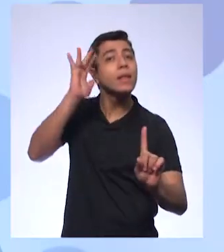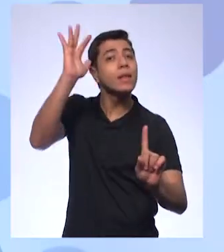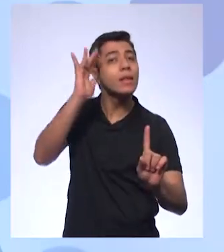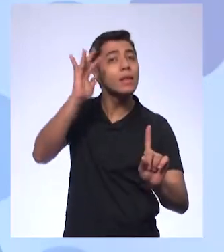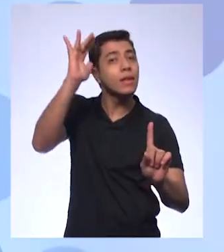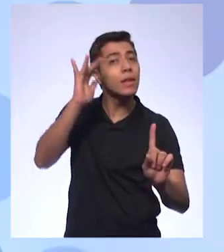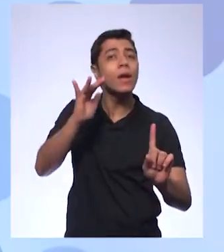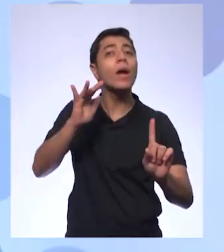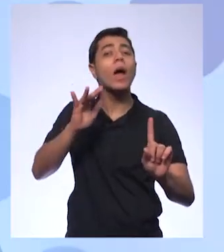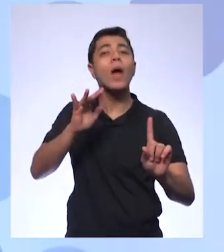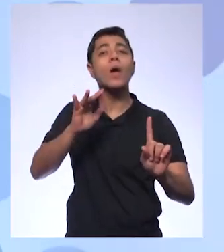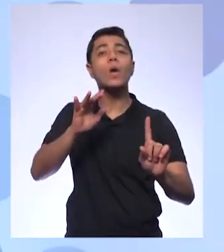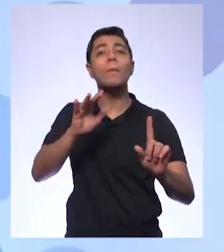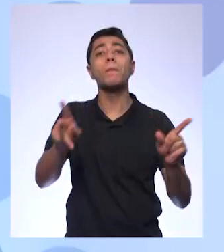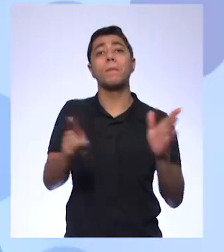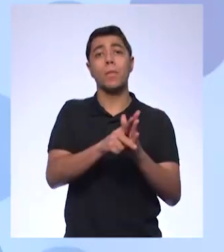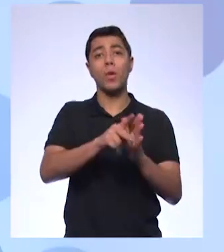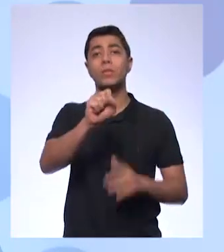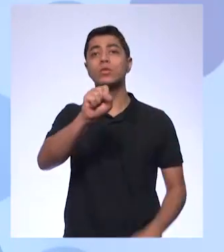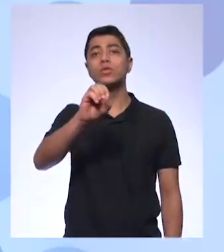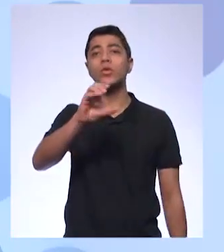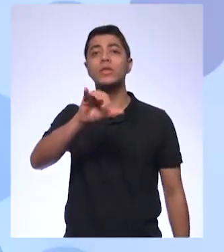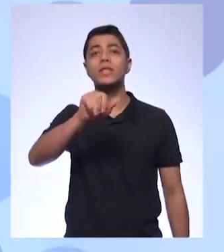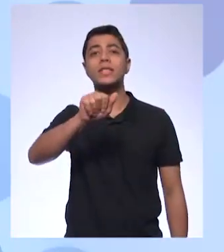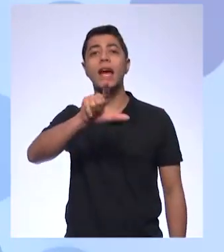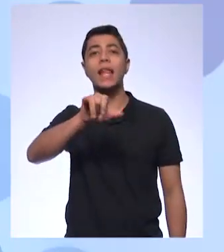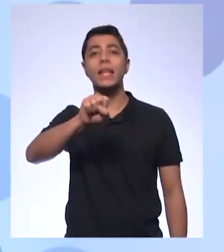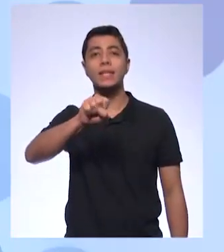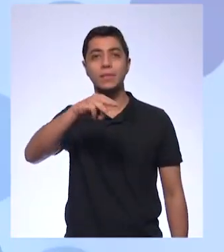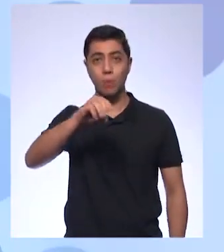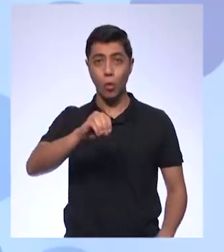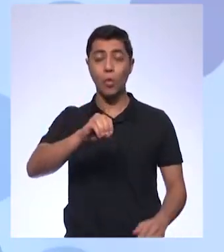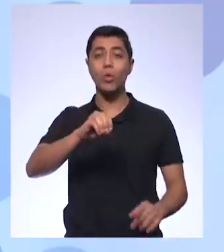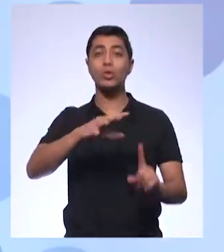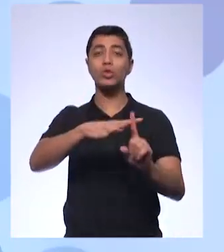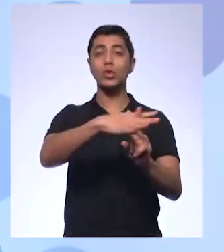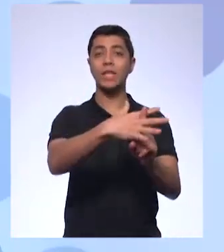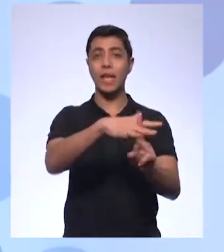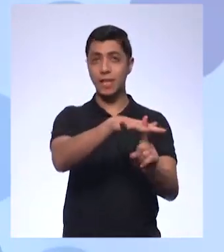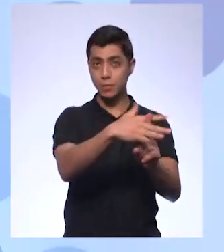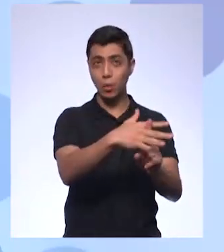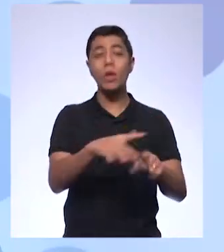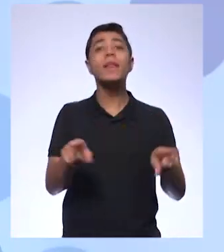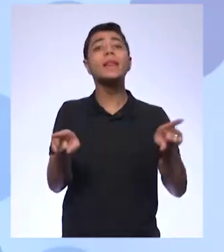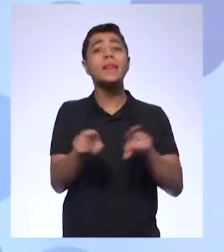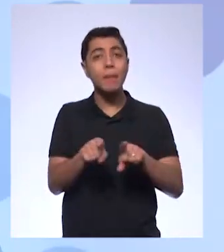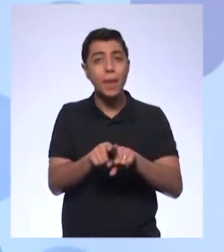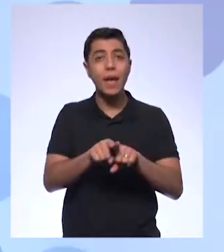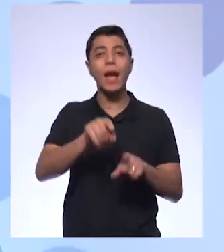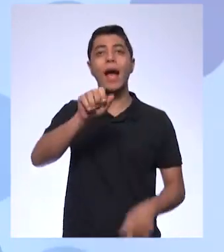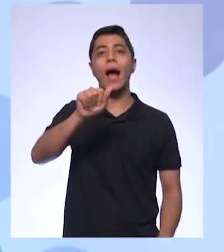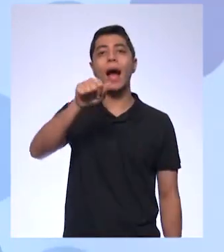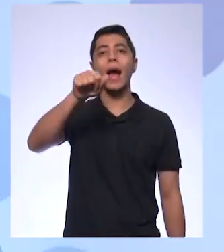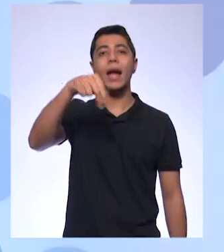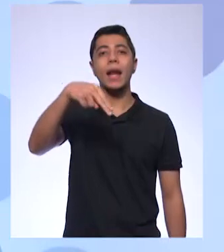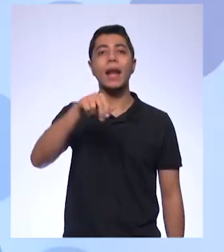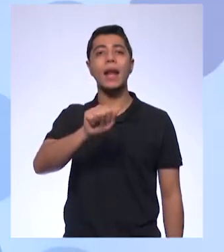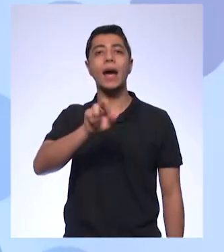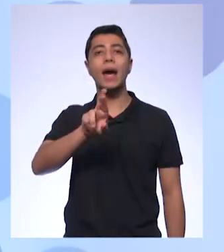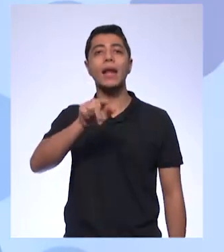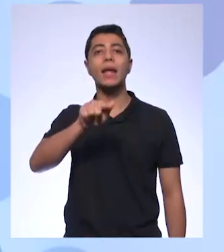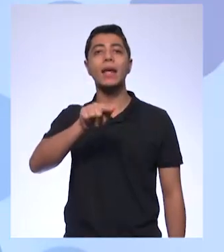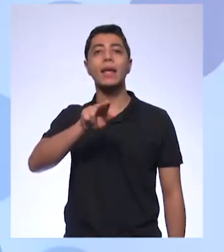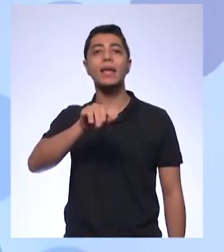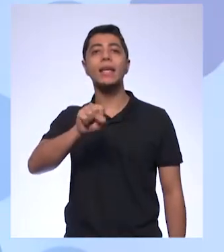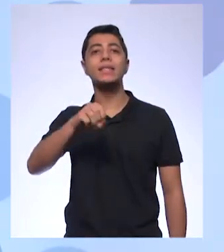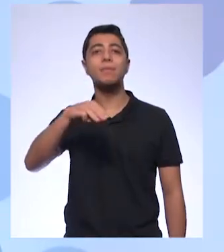do socialismo científico e utópico e também o anarquismo, para fazer um comparativo aí também com os ideais